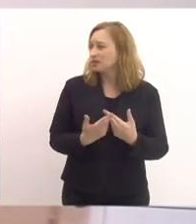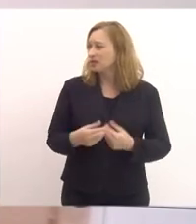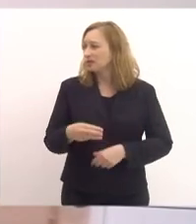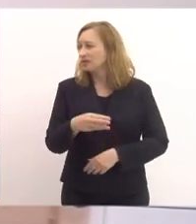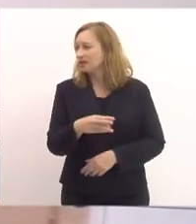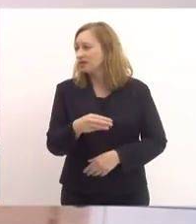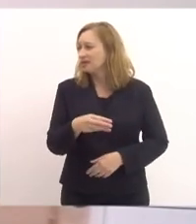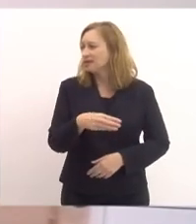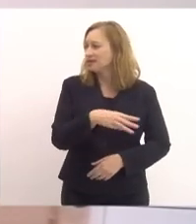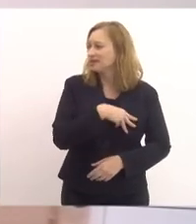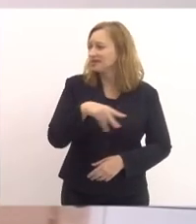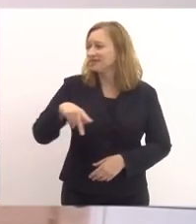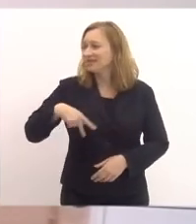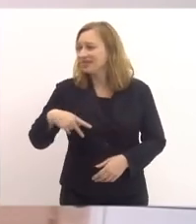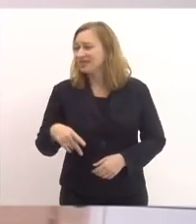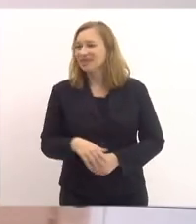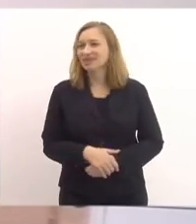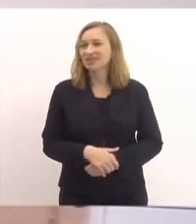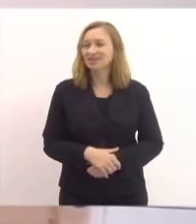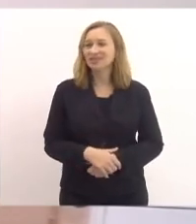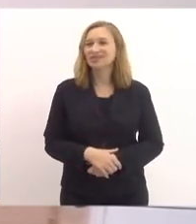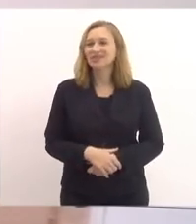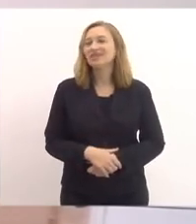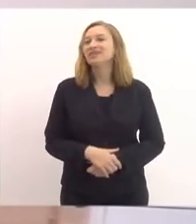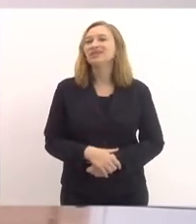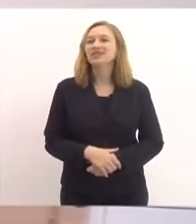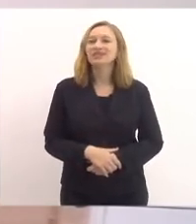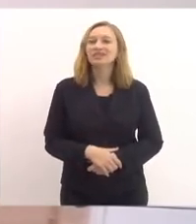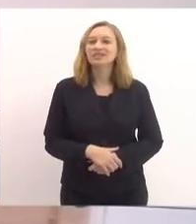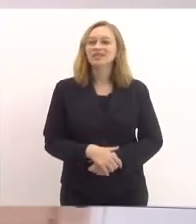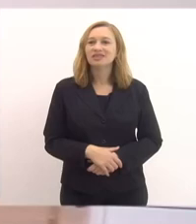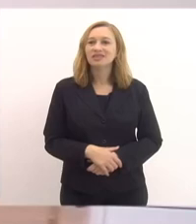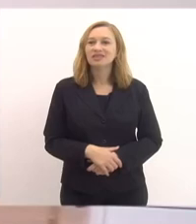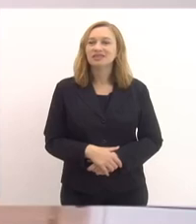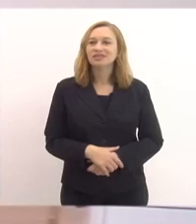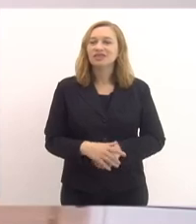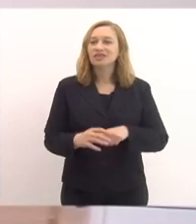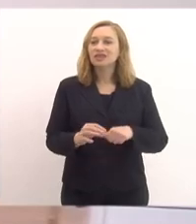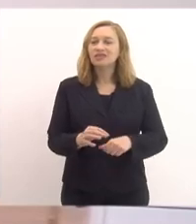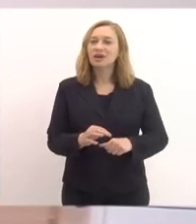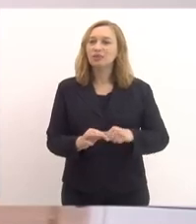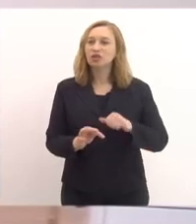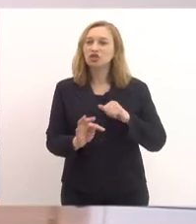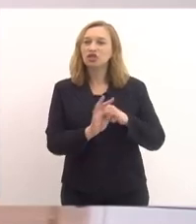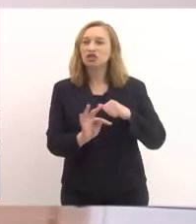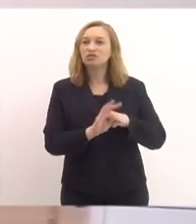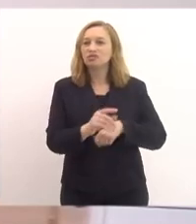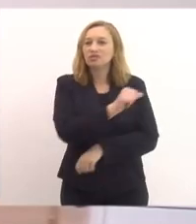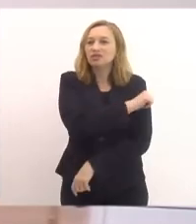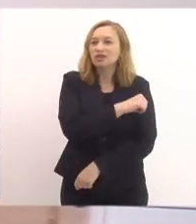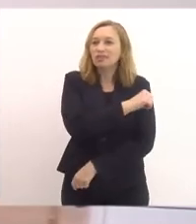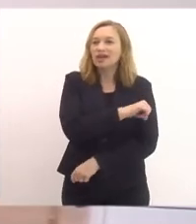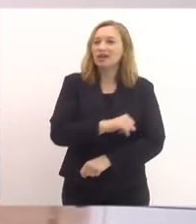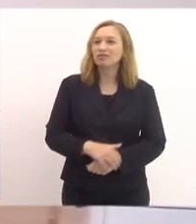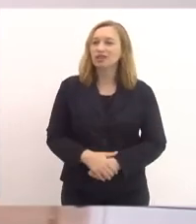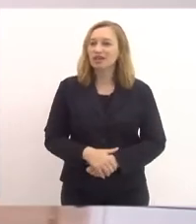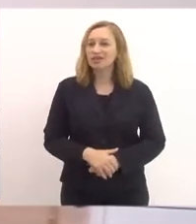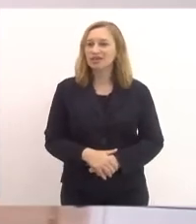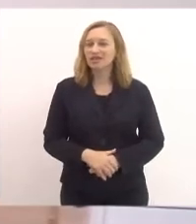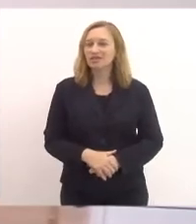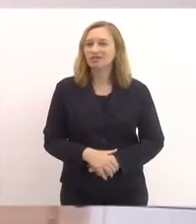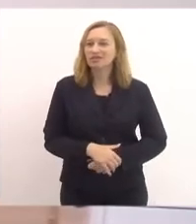para ver a questão dos motoristas de 2012 e dos técnicos de enfermagem da área da saúde. Eu acho que, com isso, a